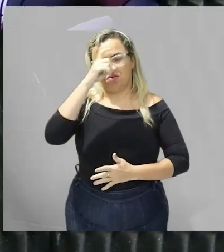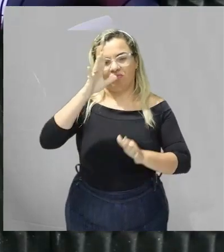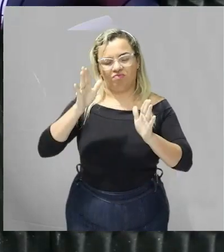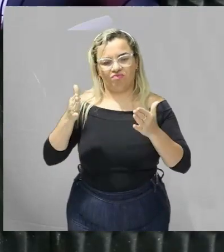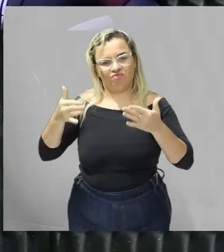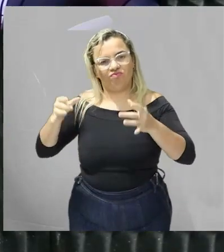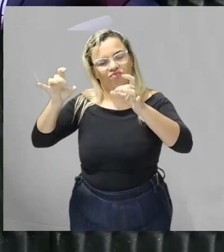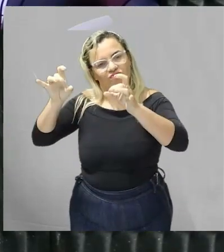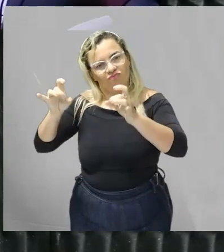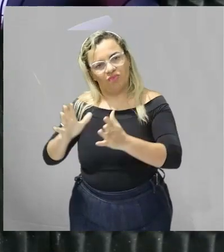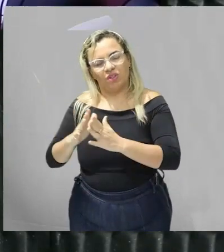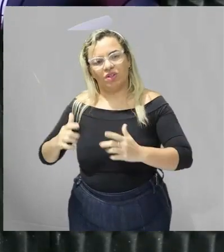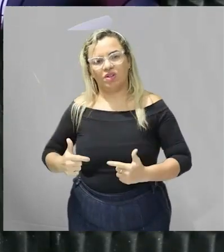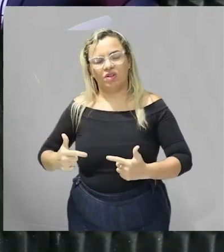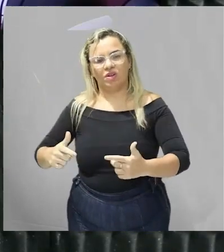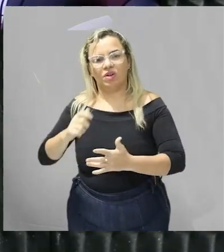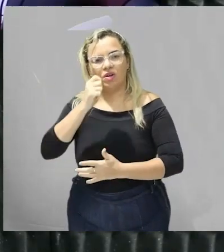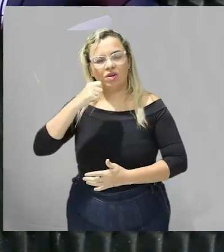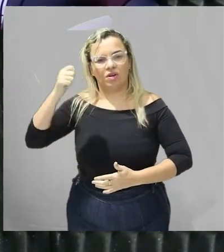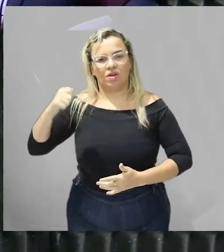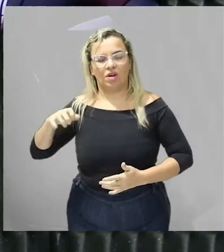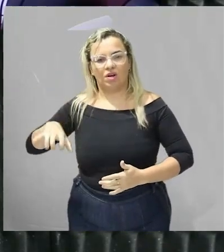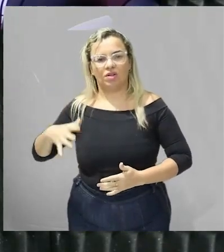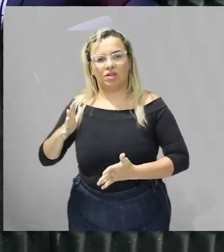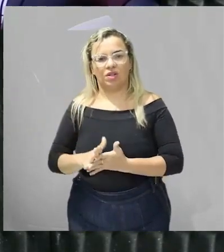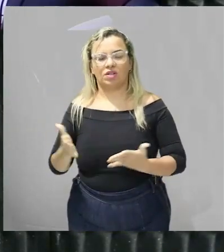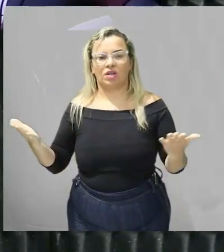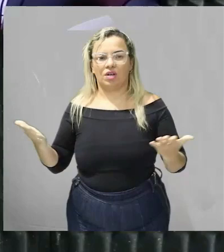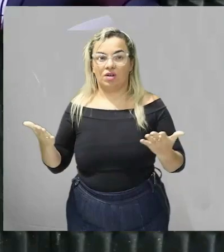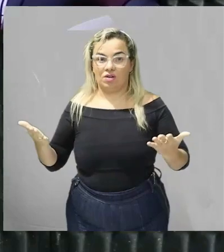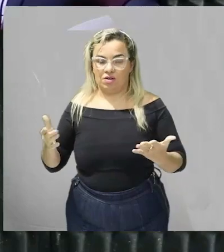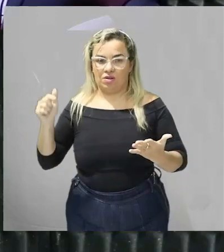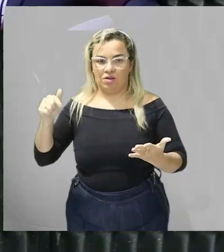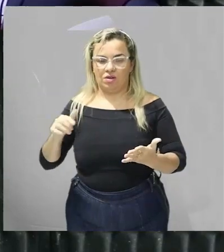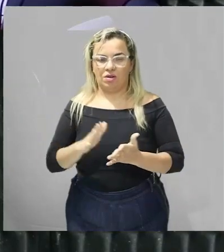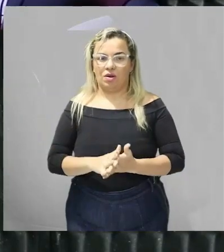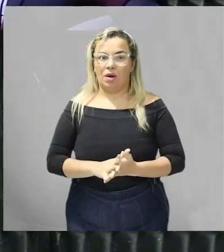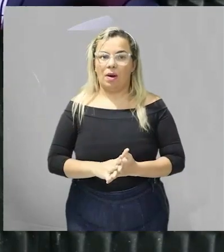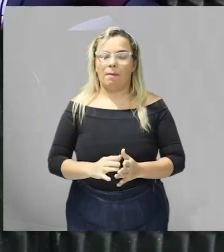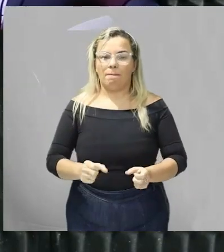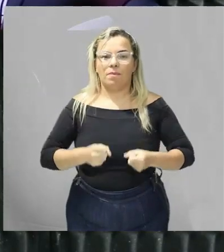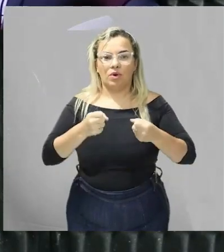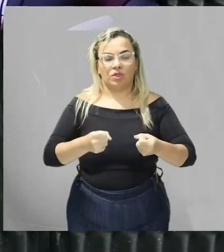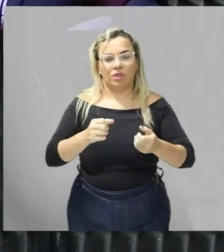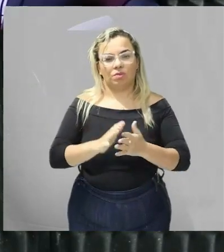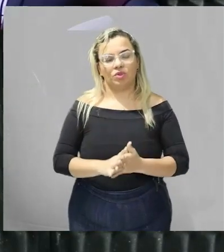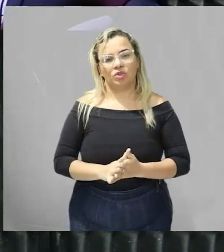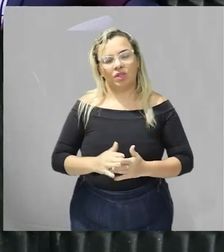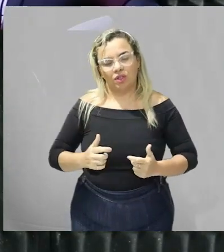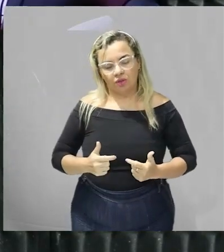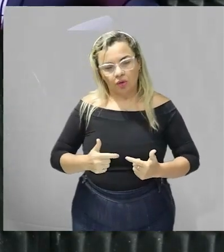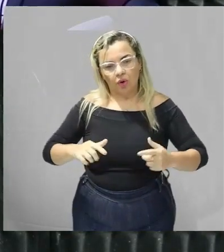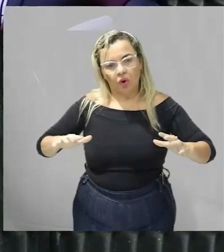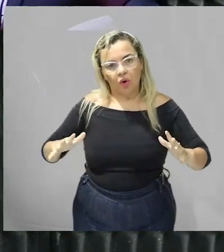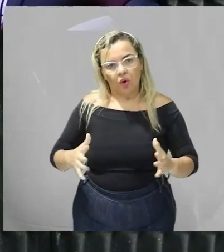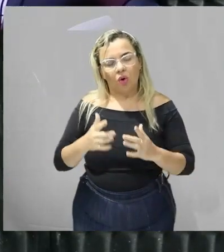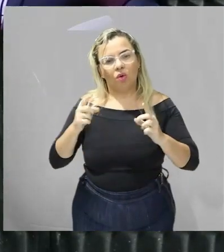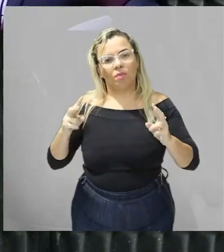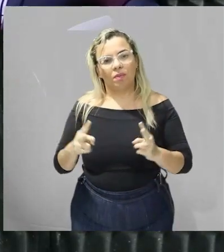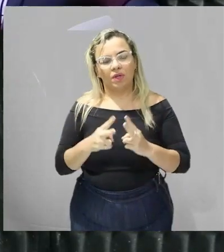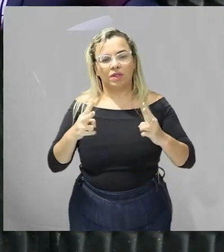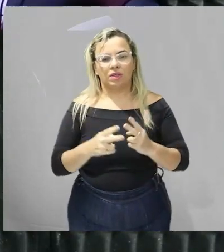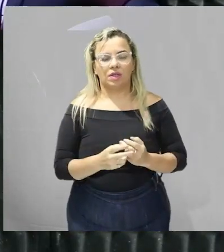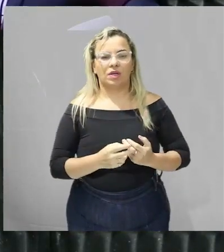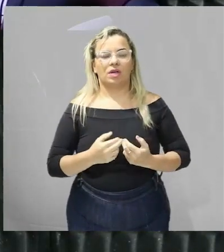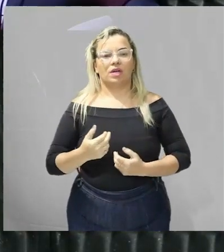especificamente sobre a guerra, sobre o que está acontecendo agora. Poderia puxar, por exemplo, do conflito da Crimeia, tá certo? Já o EMA, galera, a